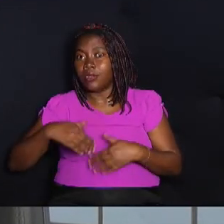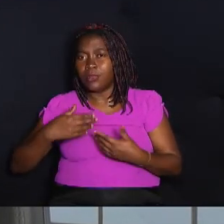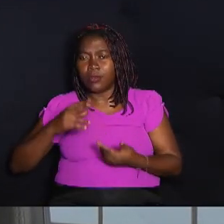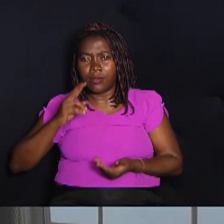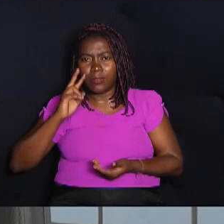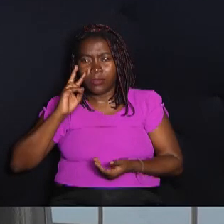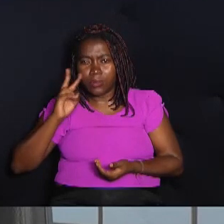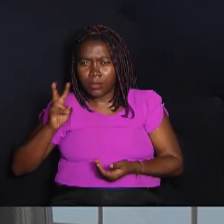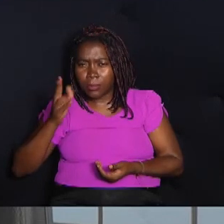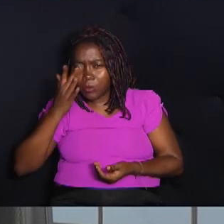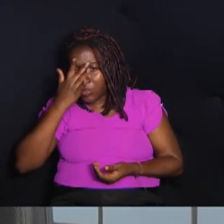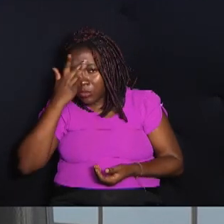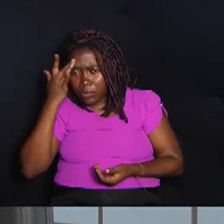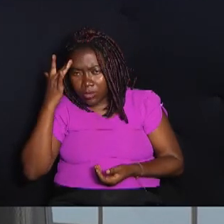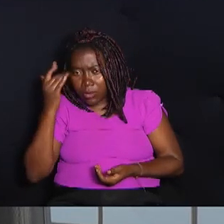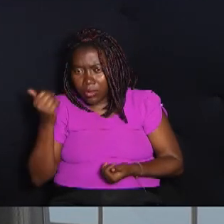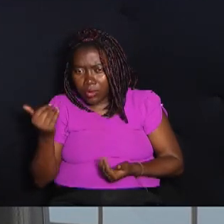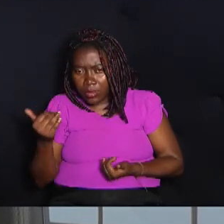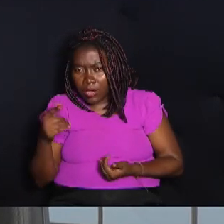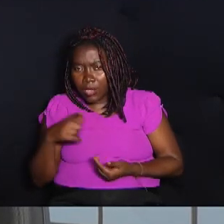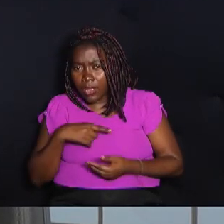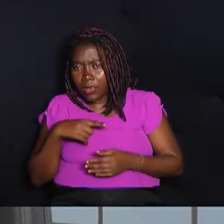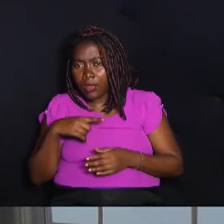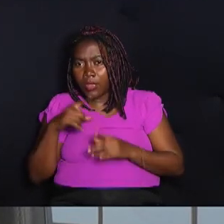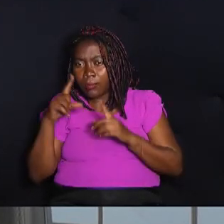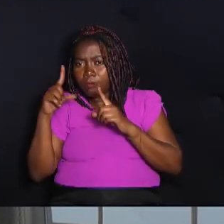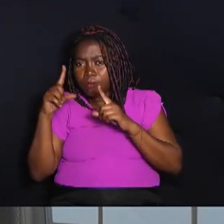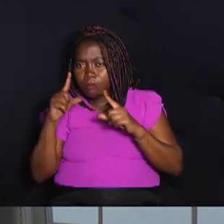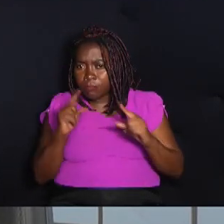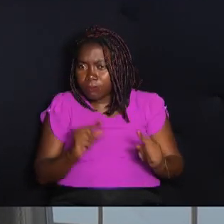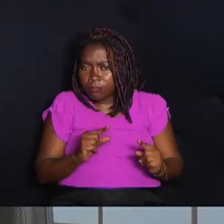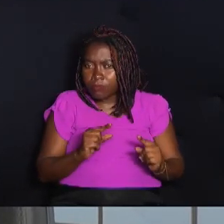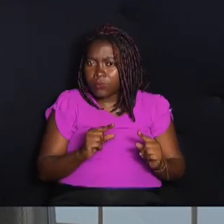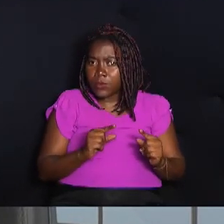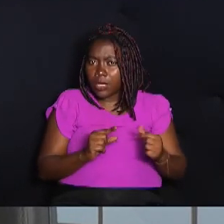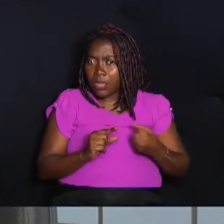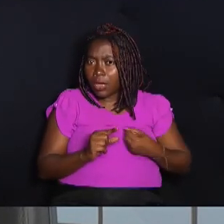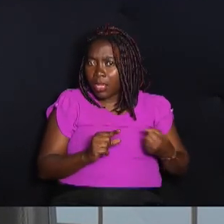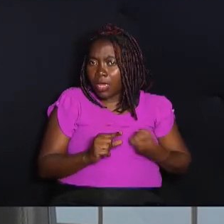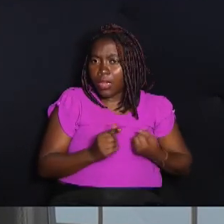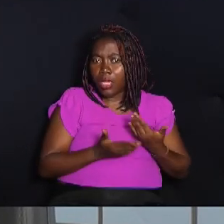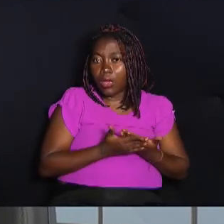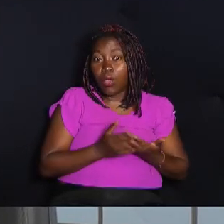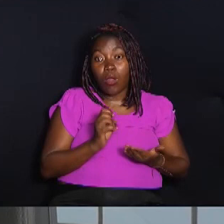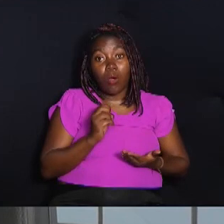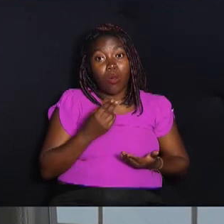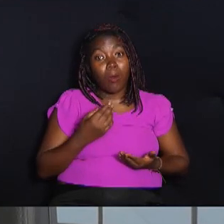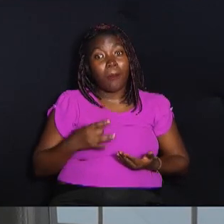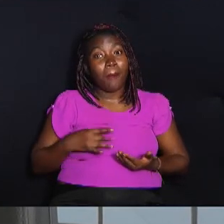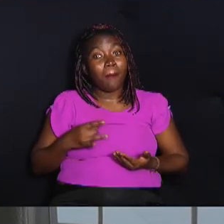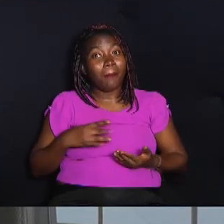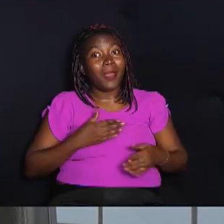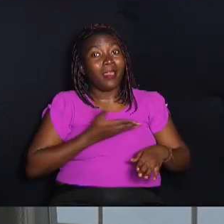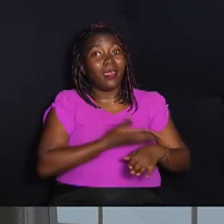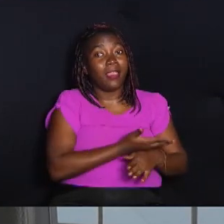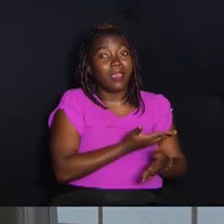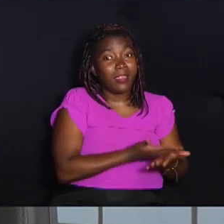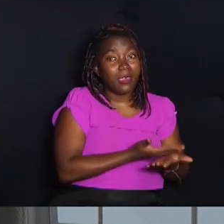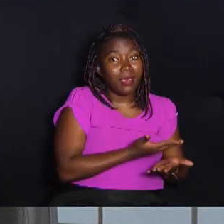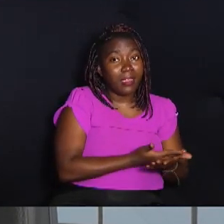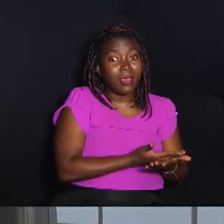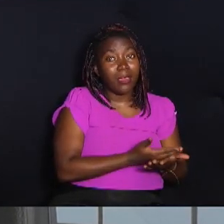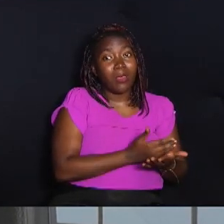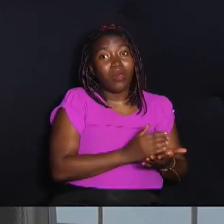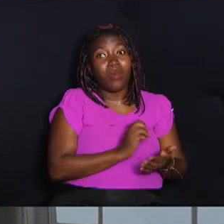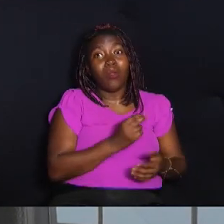um adolescente, teve uma queda nos rendimentos escolares, ou está com medo de ir à escola, ou vai